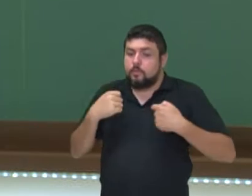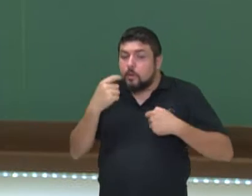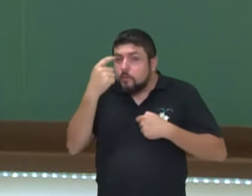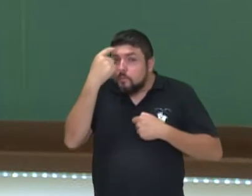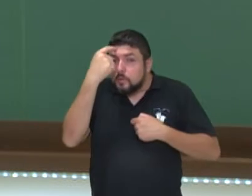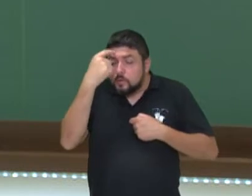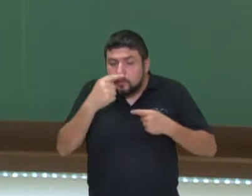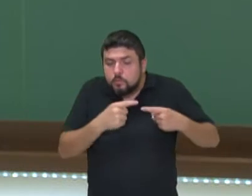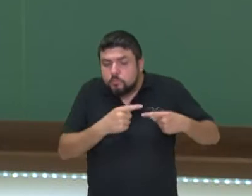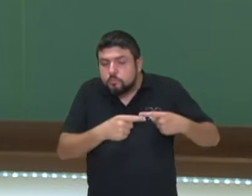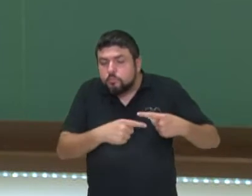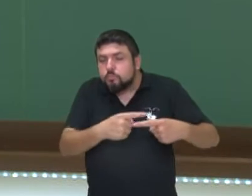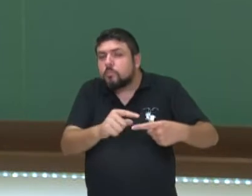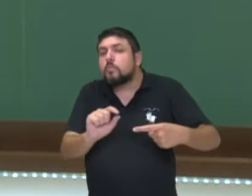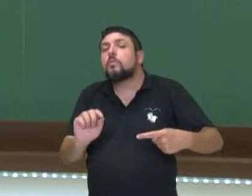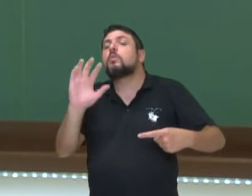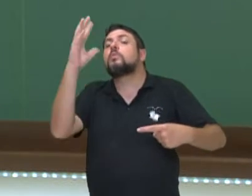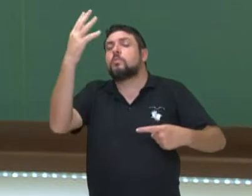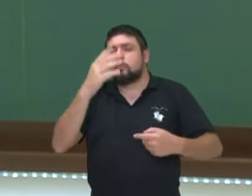das nossas ações no mundo.